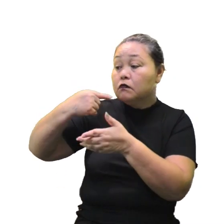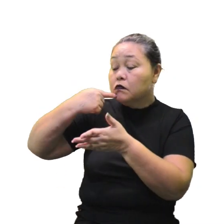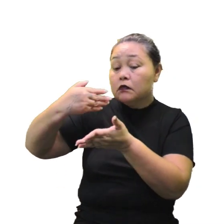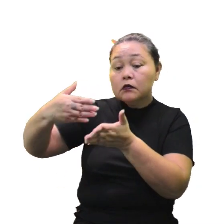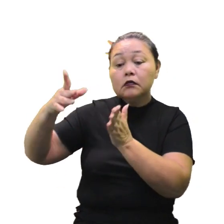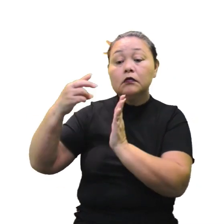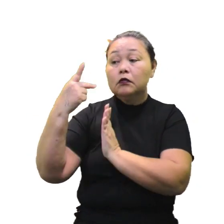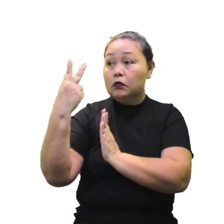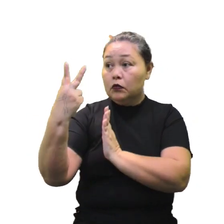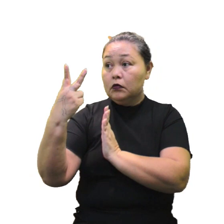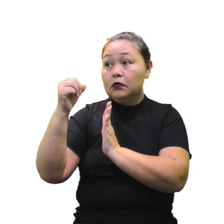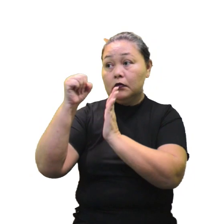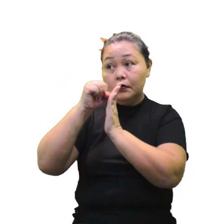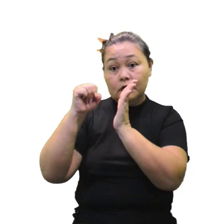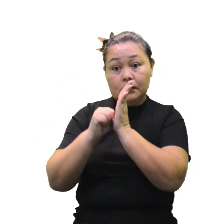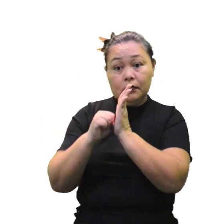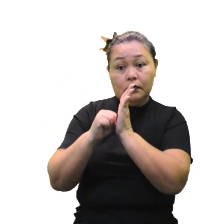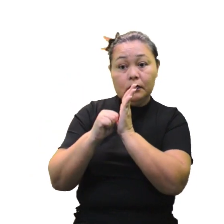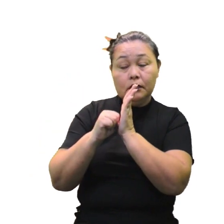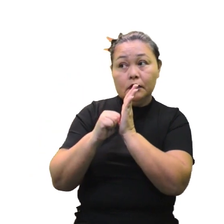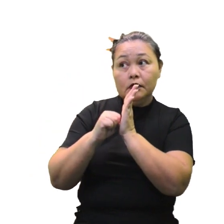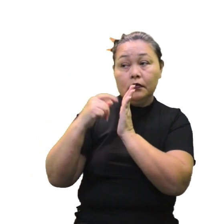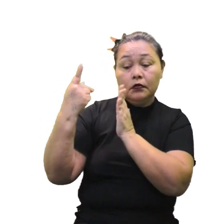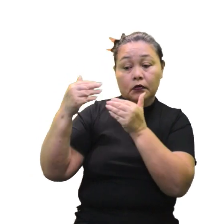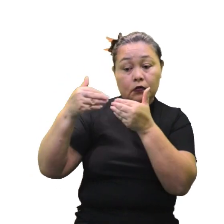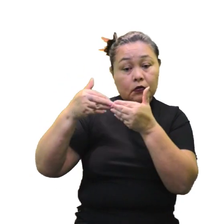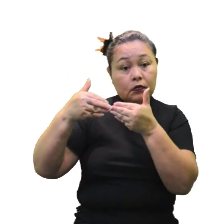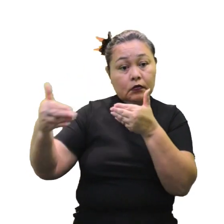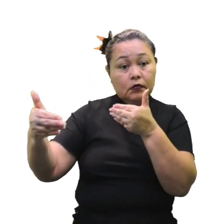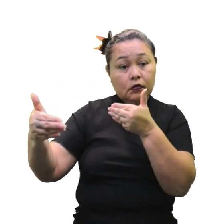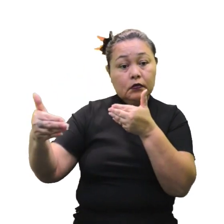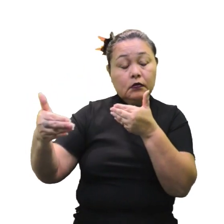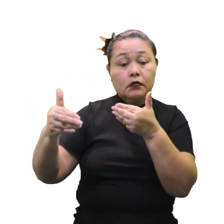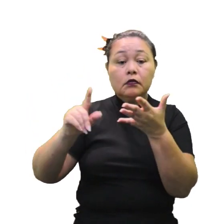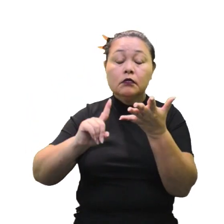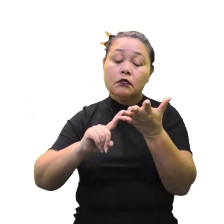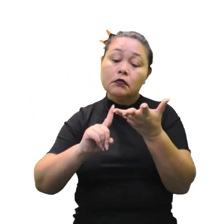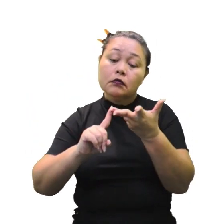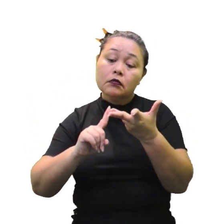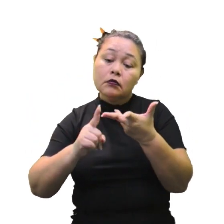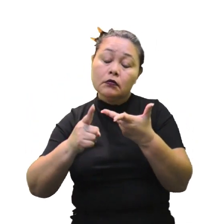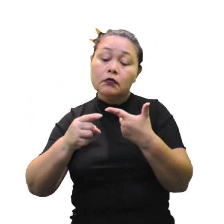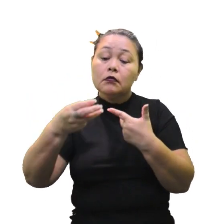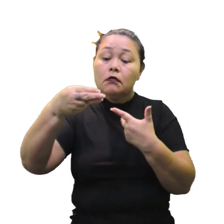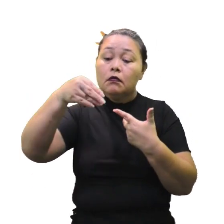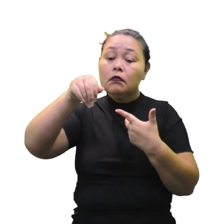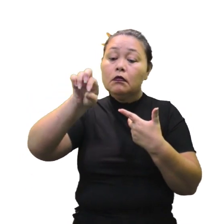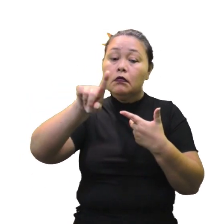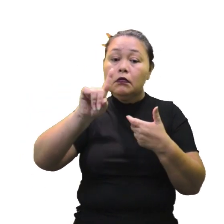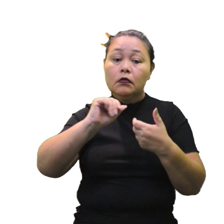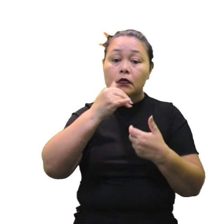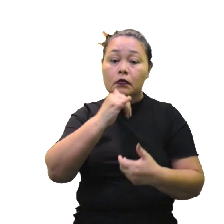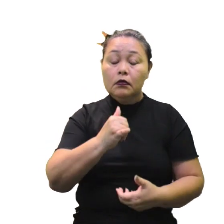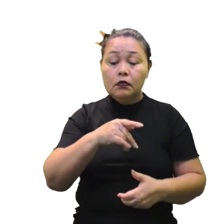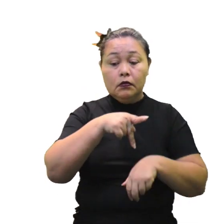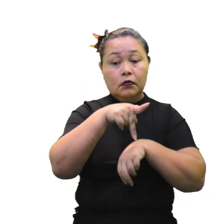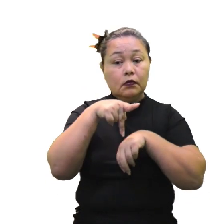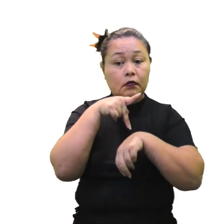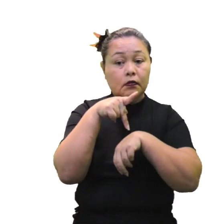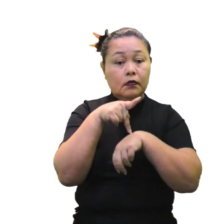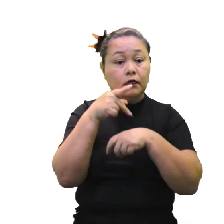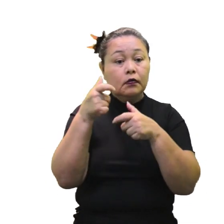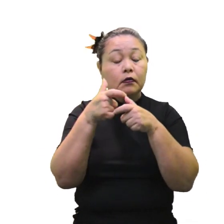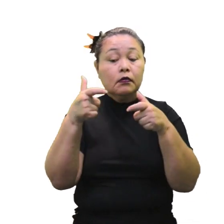decorrente dos últimos dois séculos. Sua introdução diversifica a matriz de energia dos